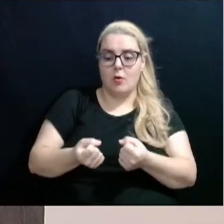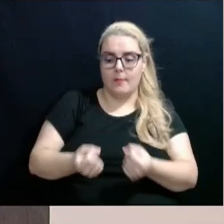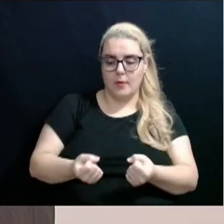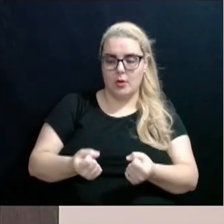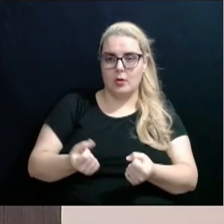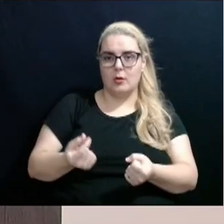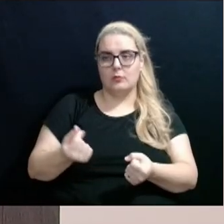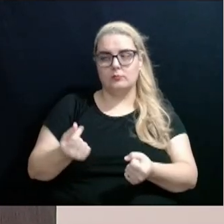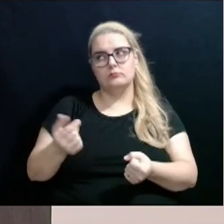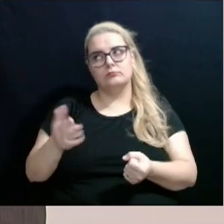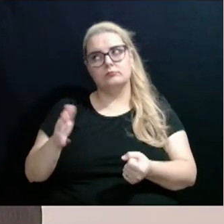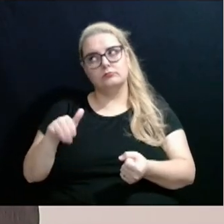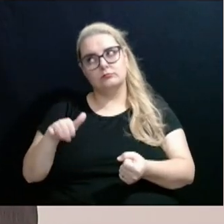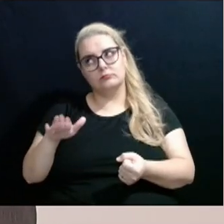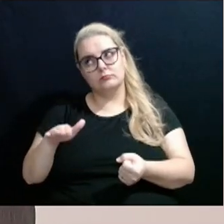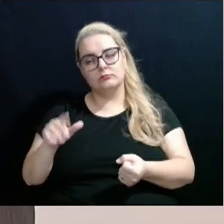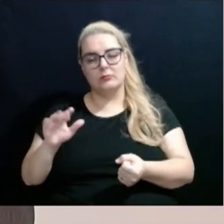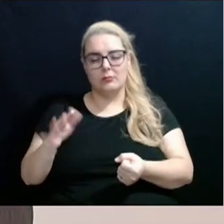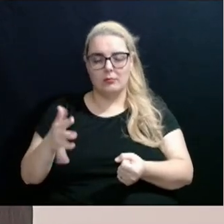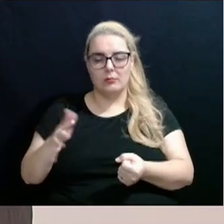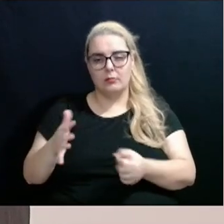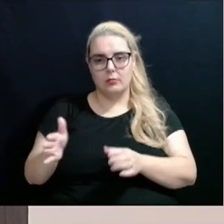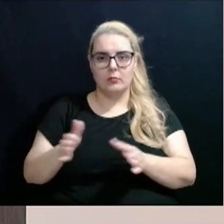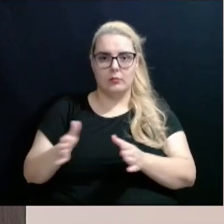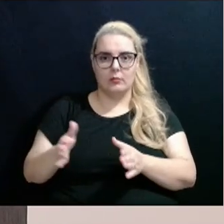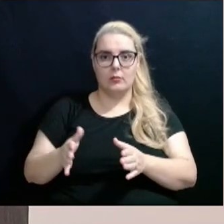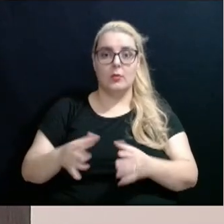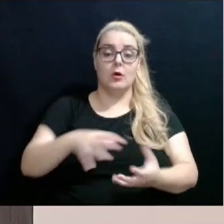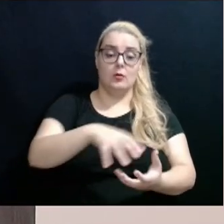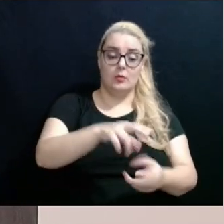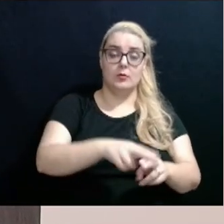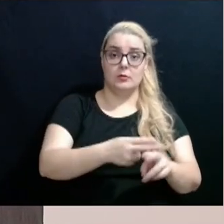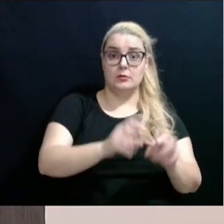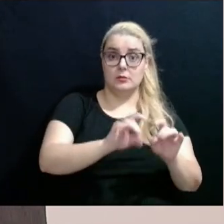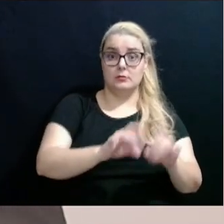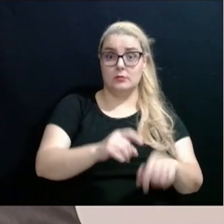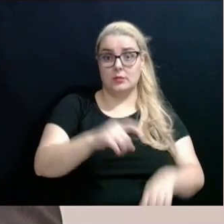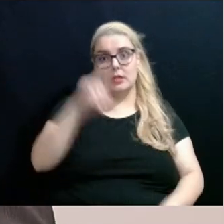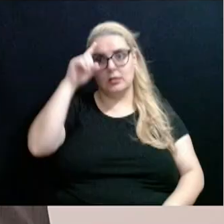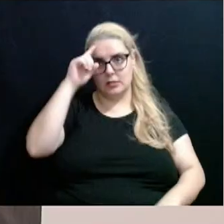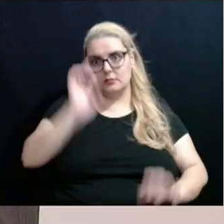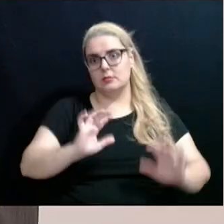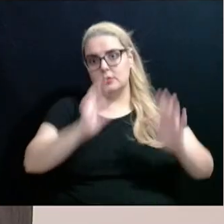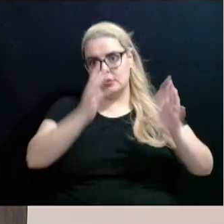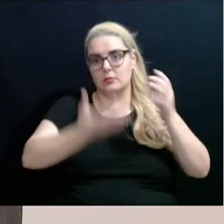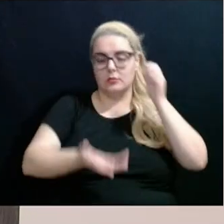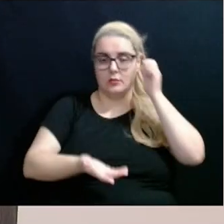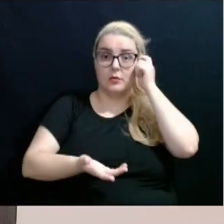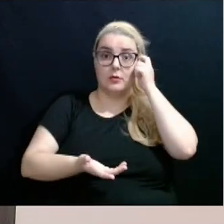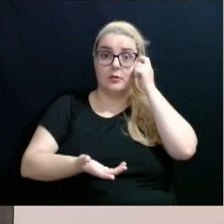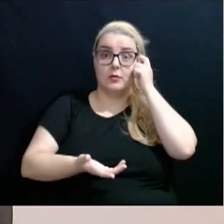conta. O ovo realmente é um produto específico para essa data comemorativa. Nós